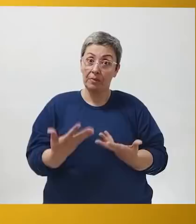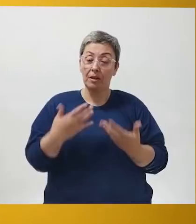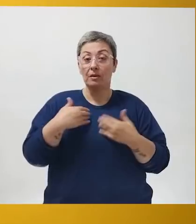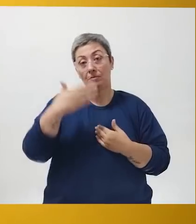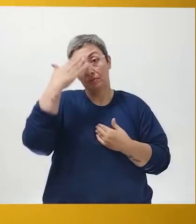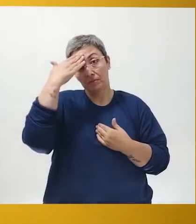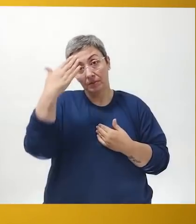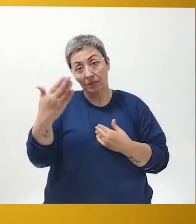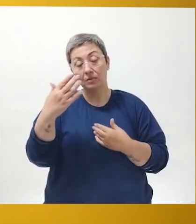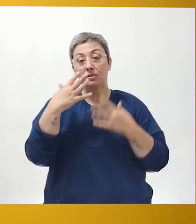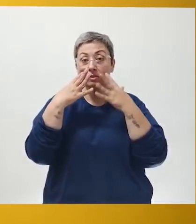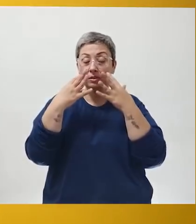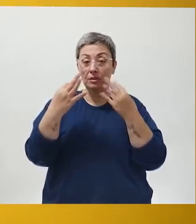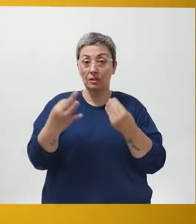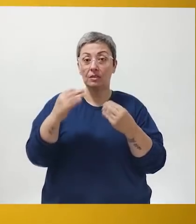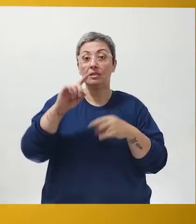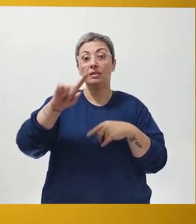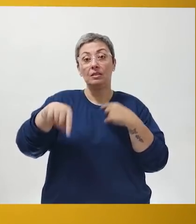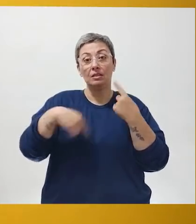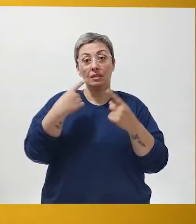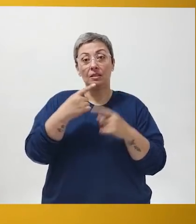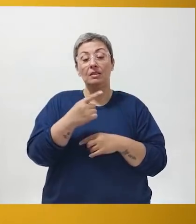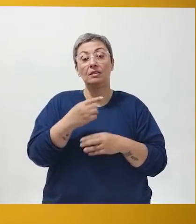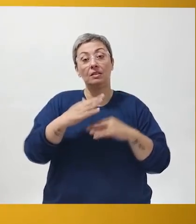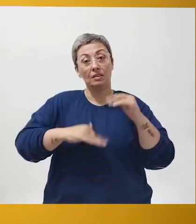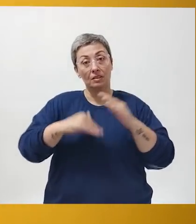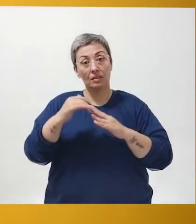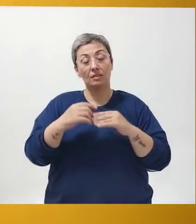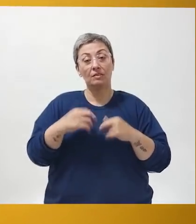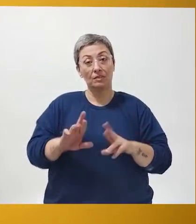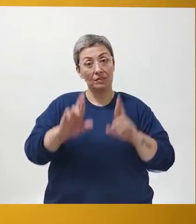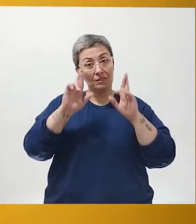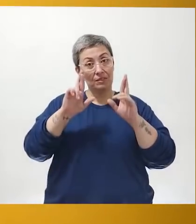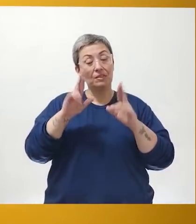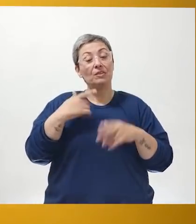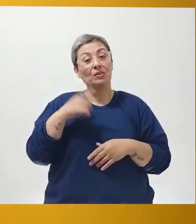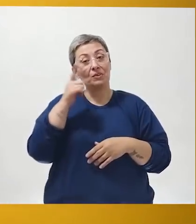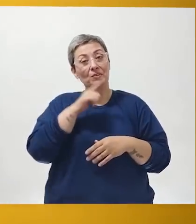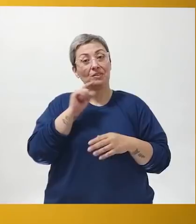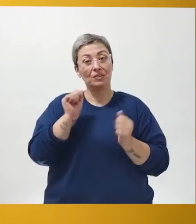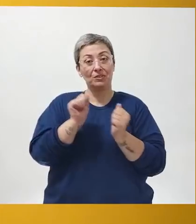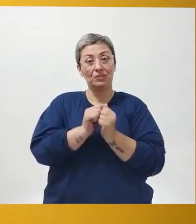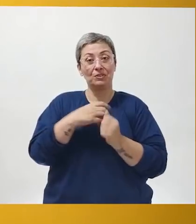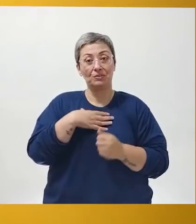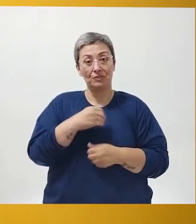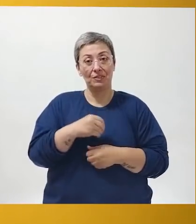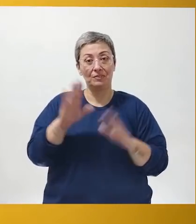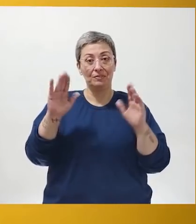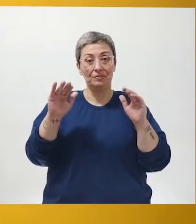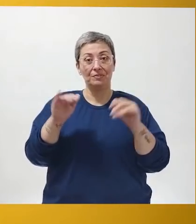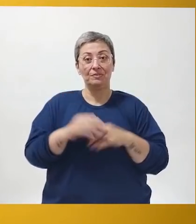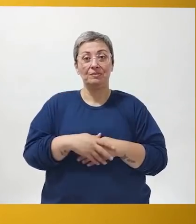9, 10. Nossa, ele coloca de monte. Vamos colocando assim, ó, pra ficar bem bonitinho. Coloca aqui.